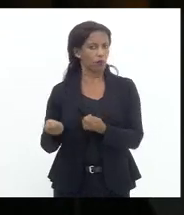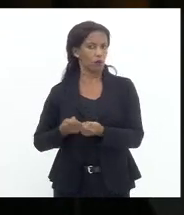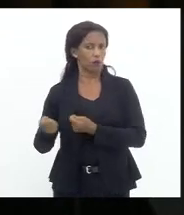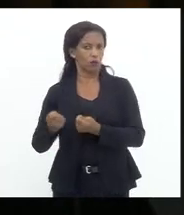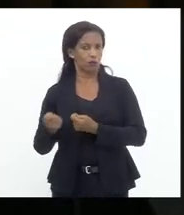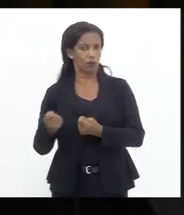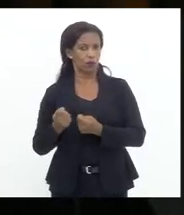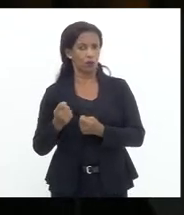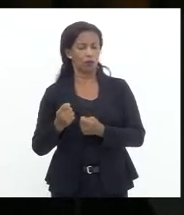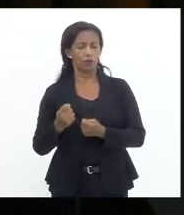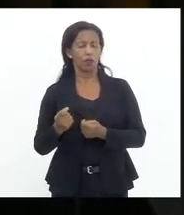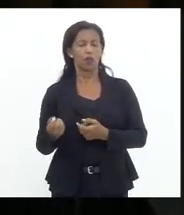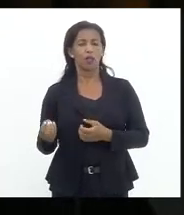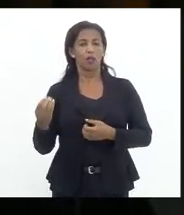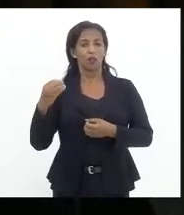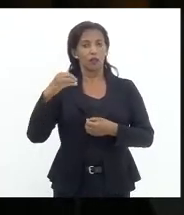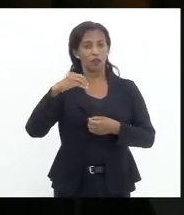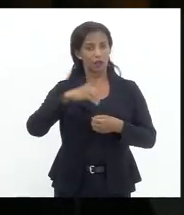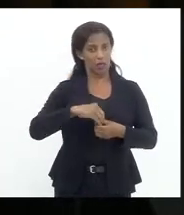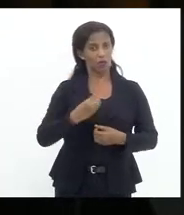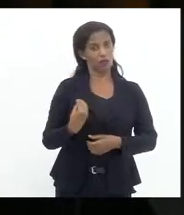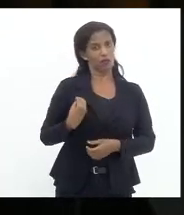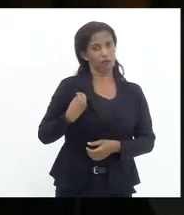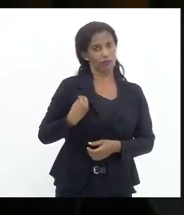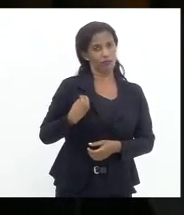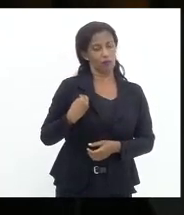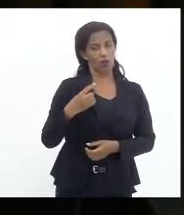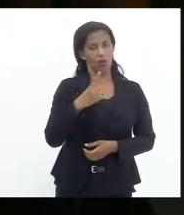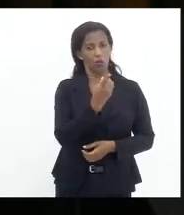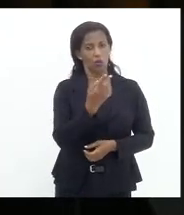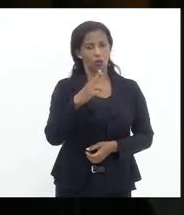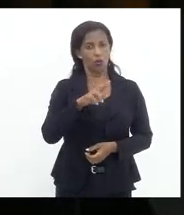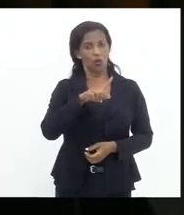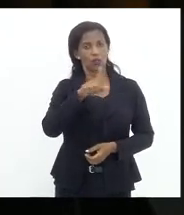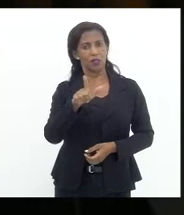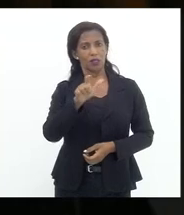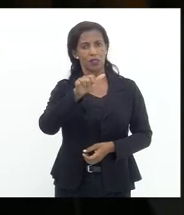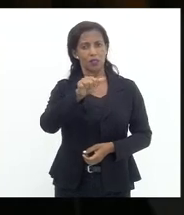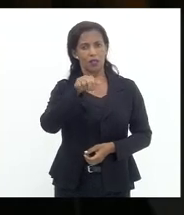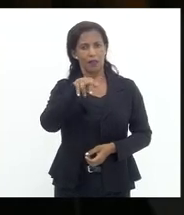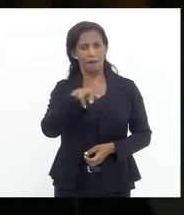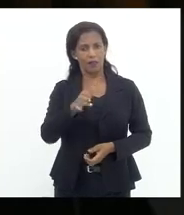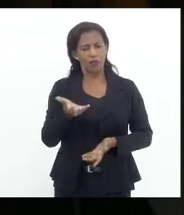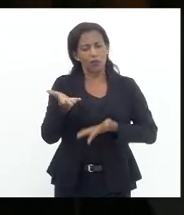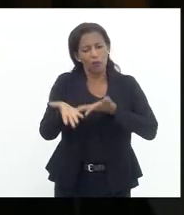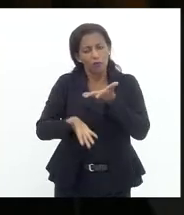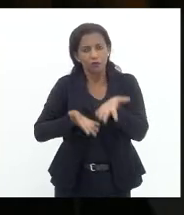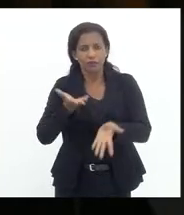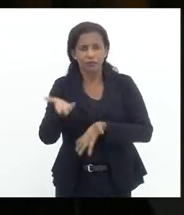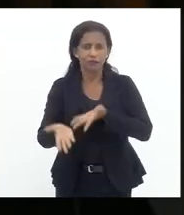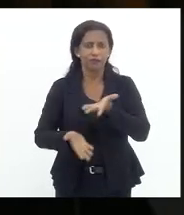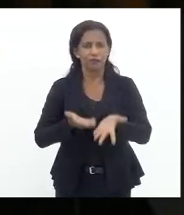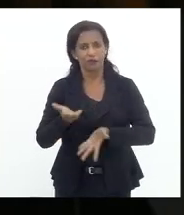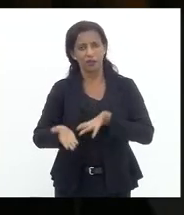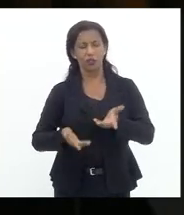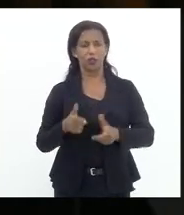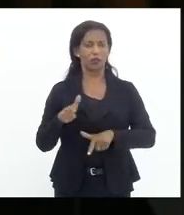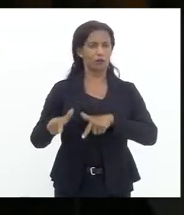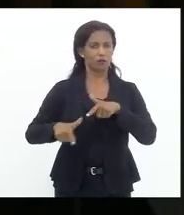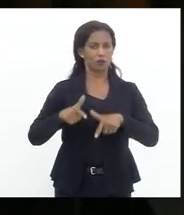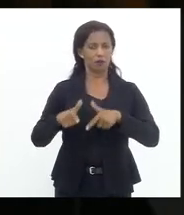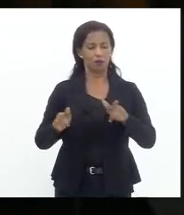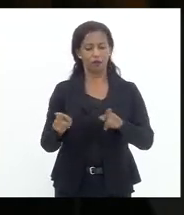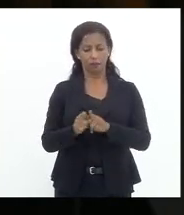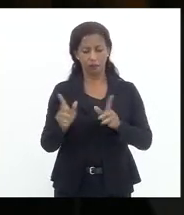através do doutor Zamit, que também está se dedicando a isso, deputado Valdec. E,